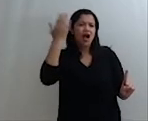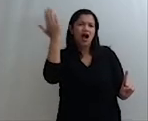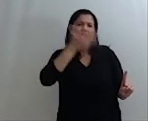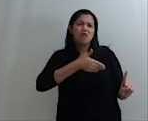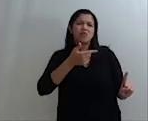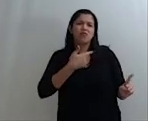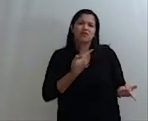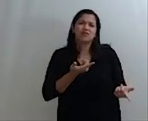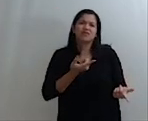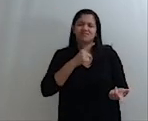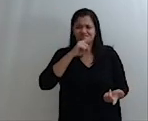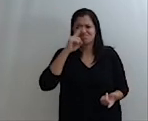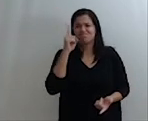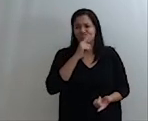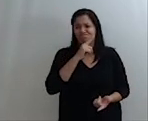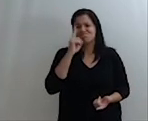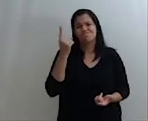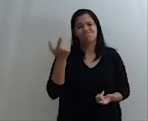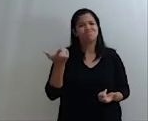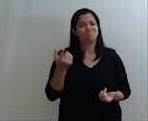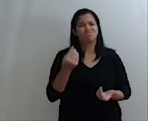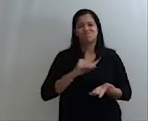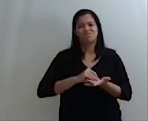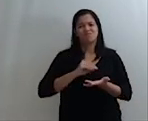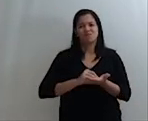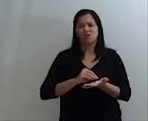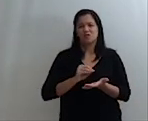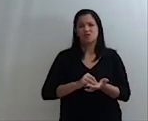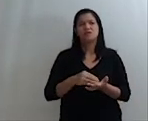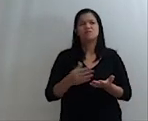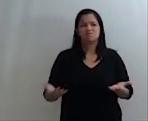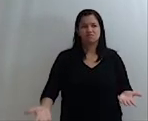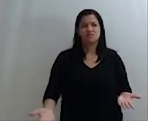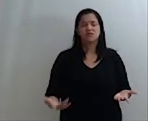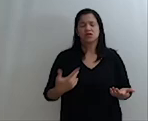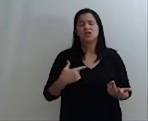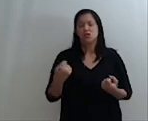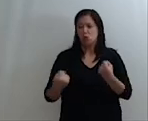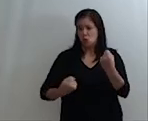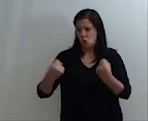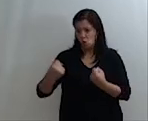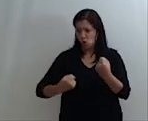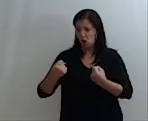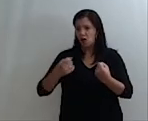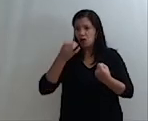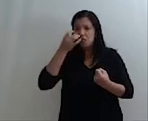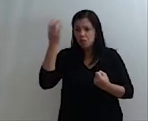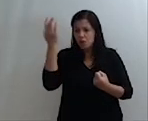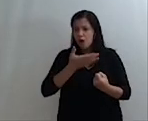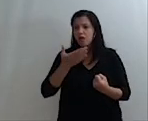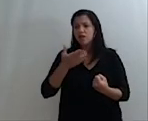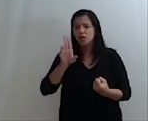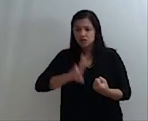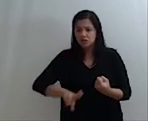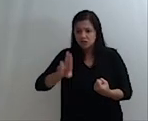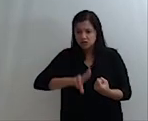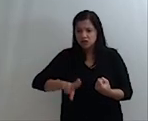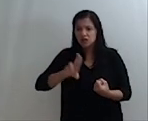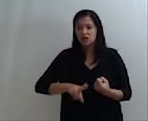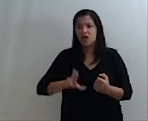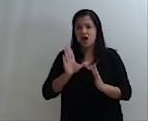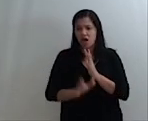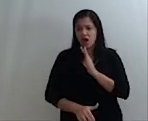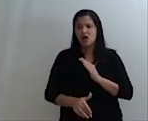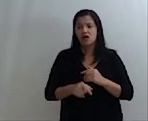participação delitiva né Eh o que se comprovou é que o automóvel utilizado que teria sido utilizado no roubo né